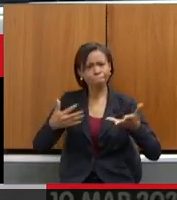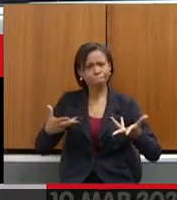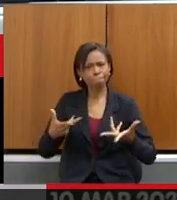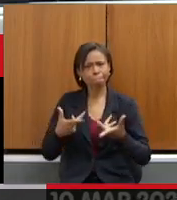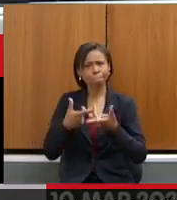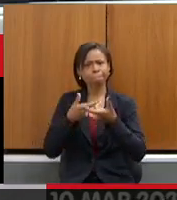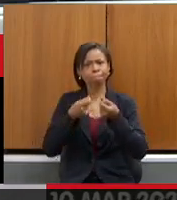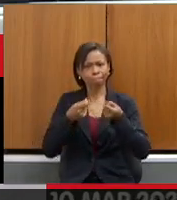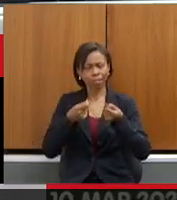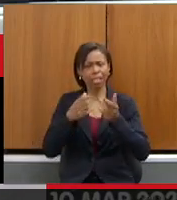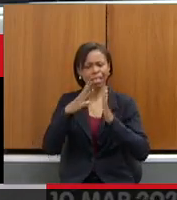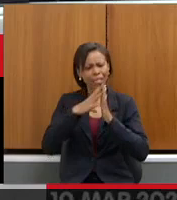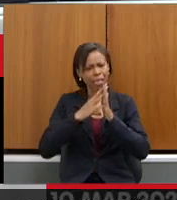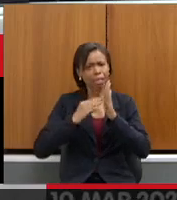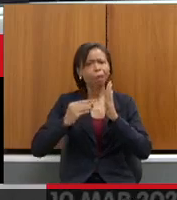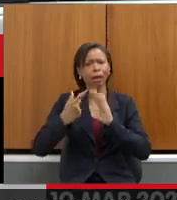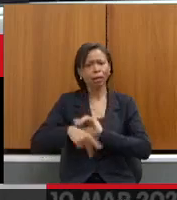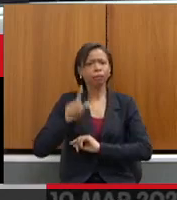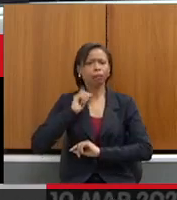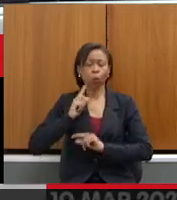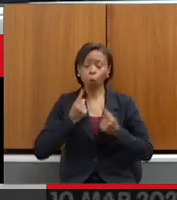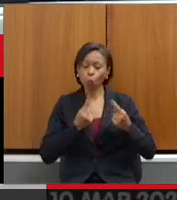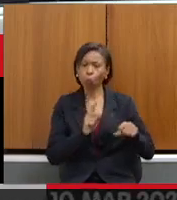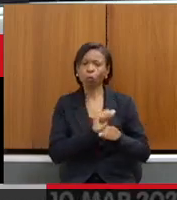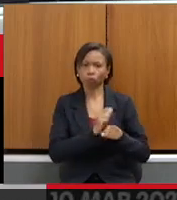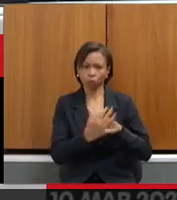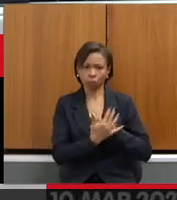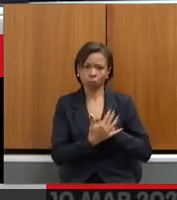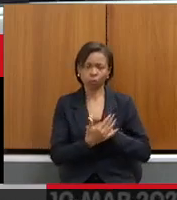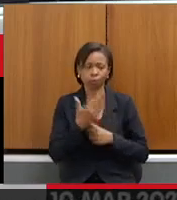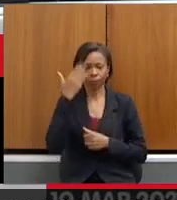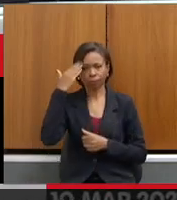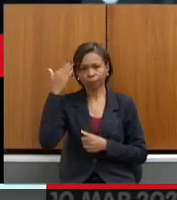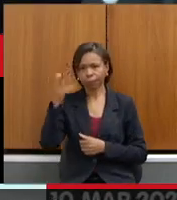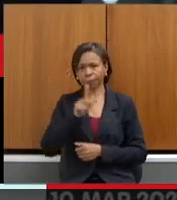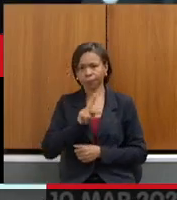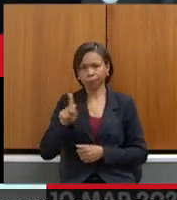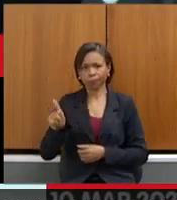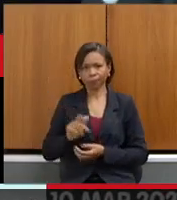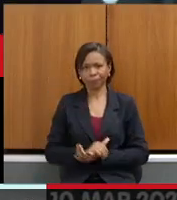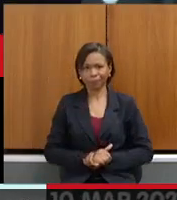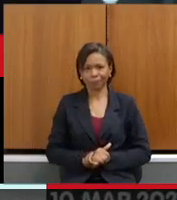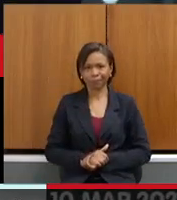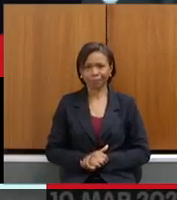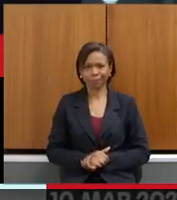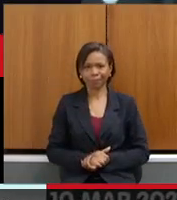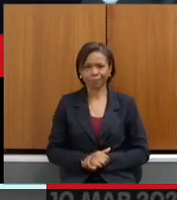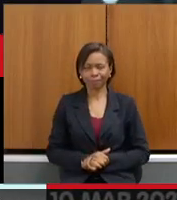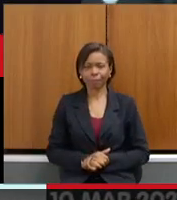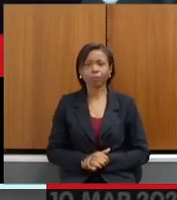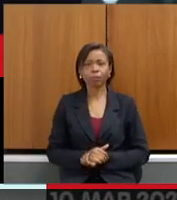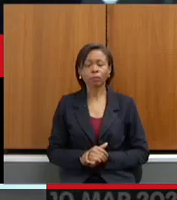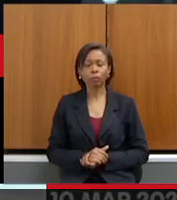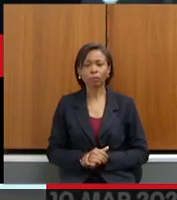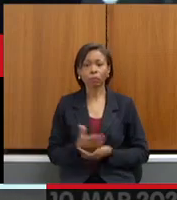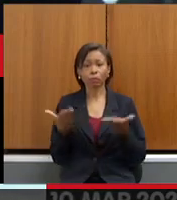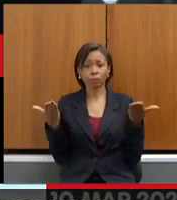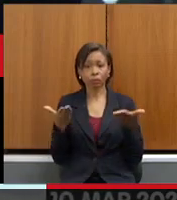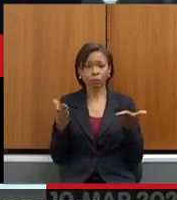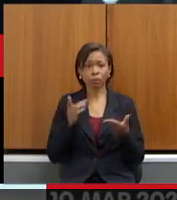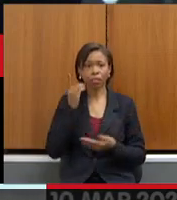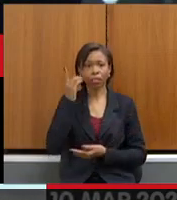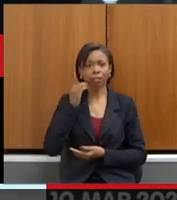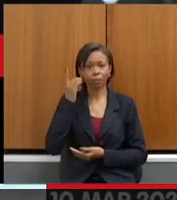exemplar no nosso estado de Minas Gerais no combate a família Obrigado por exemplo a palavra pela ordem